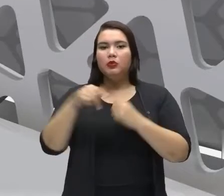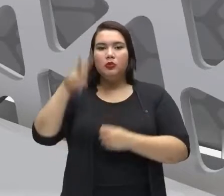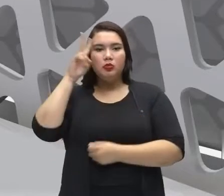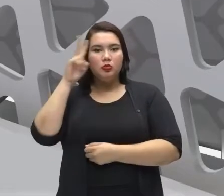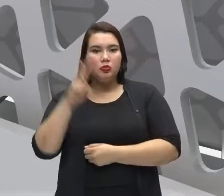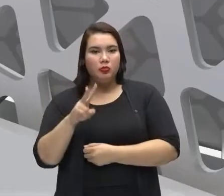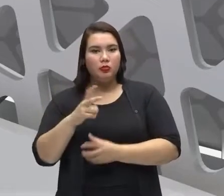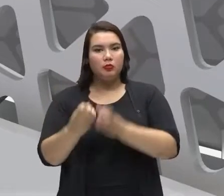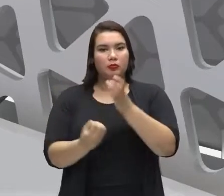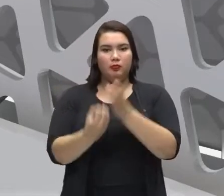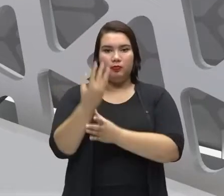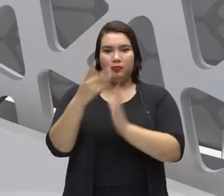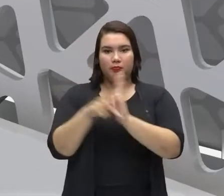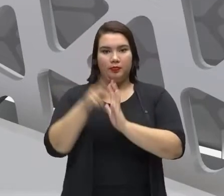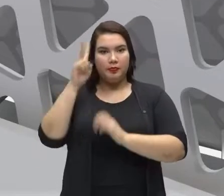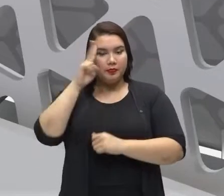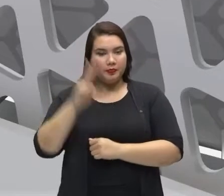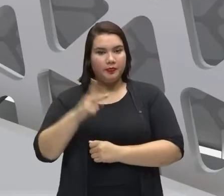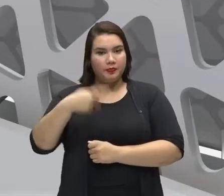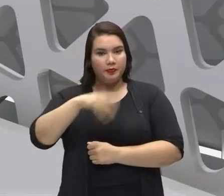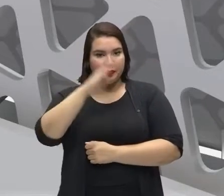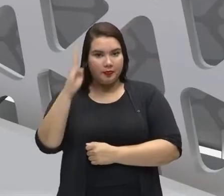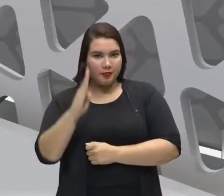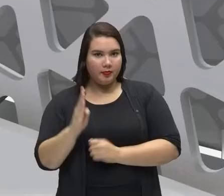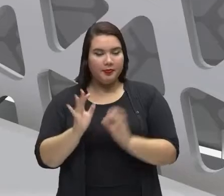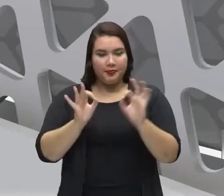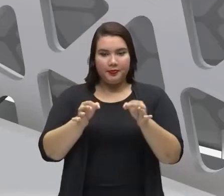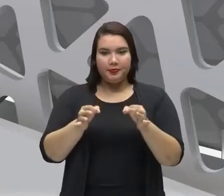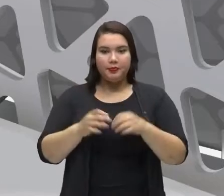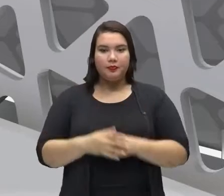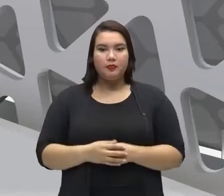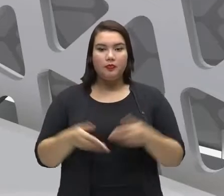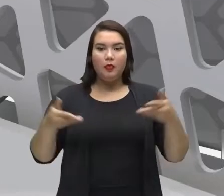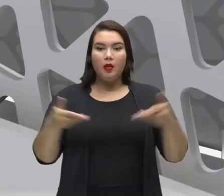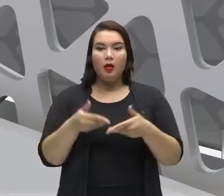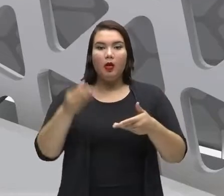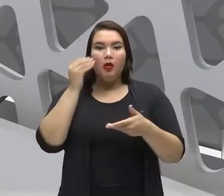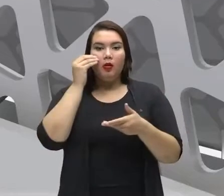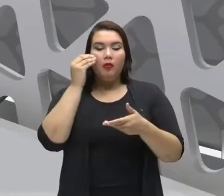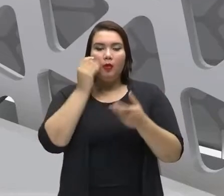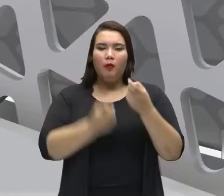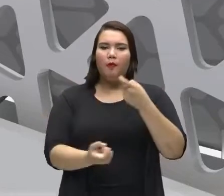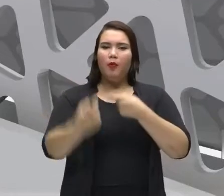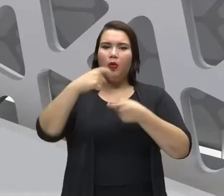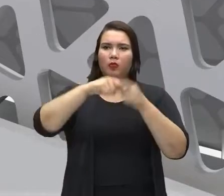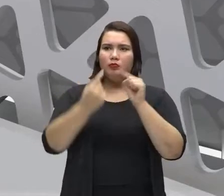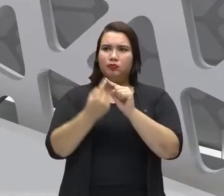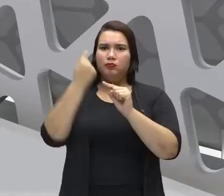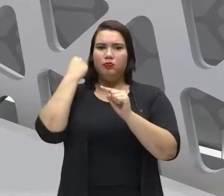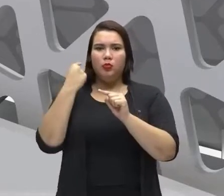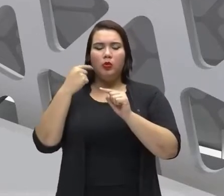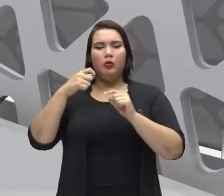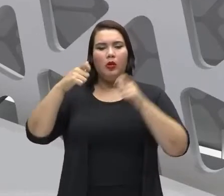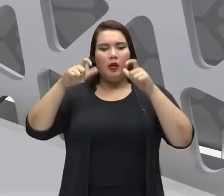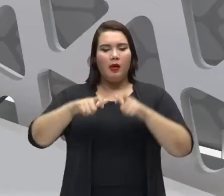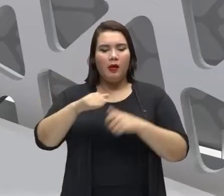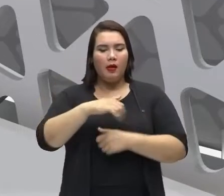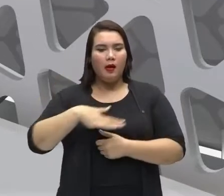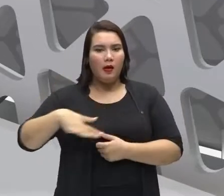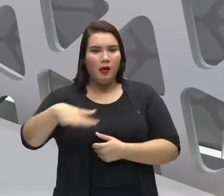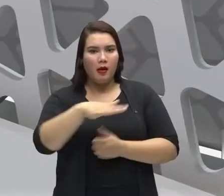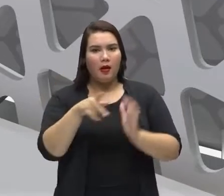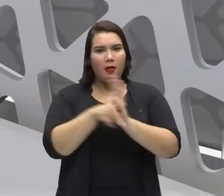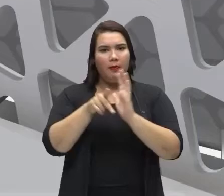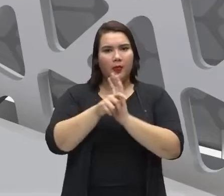na construção aí da história do Brasil, certo? Então a gente vai hoje voltar lá para o continente africano para falar